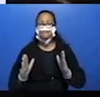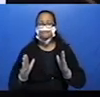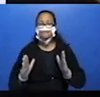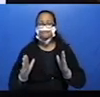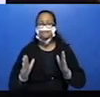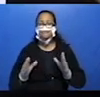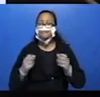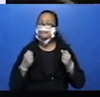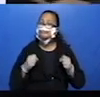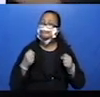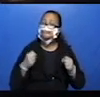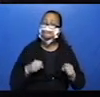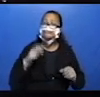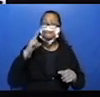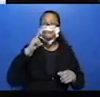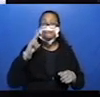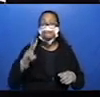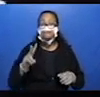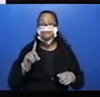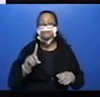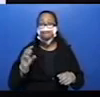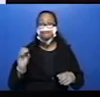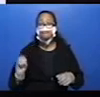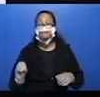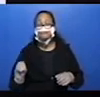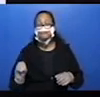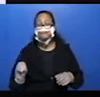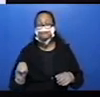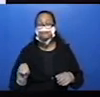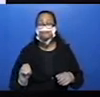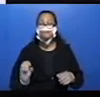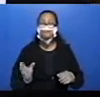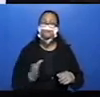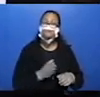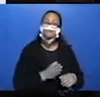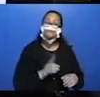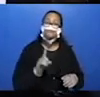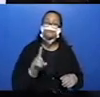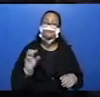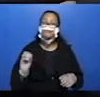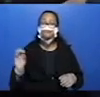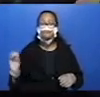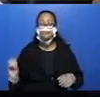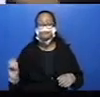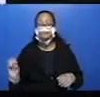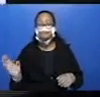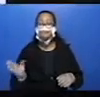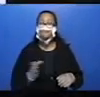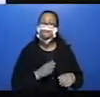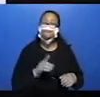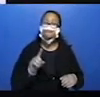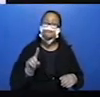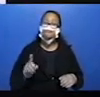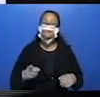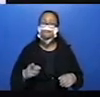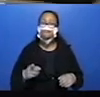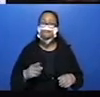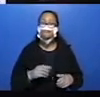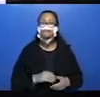10, eu ando uma casa. Por 100, eu ando 2 casas. Por 1000, eu ando 3